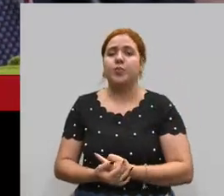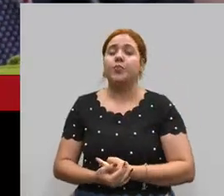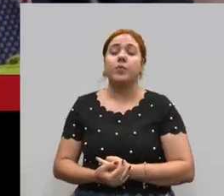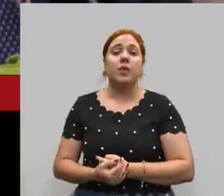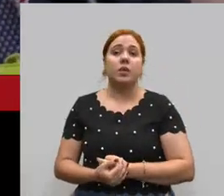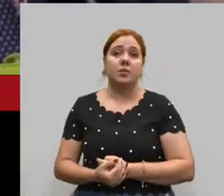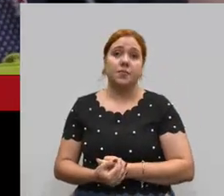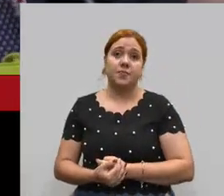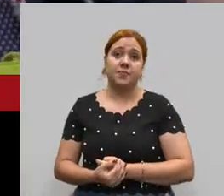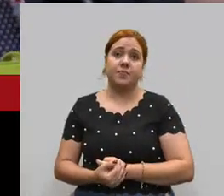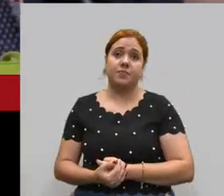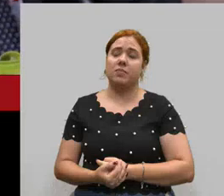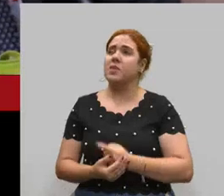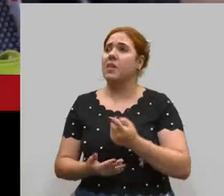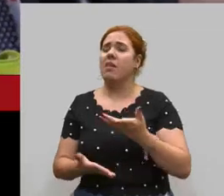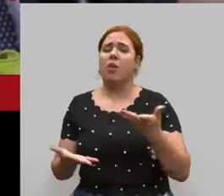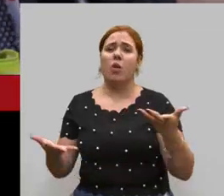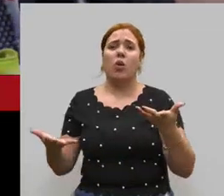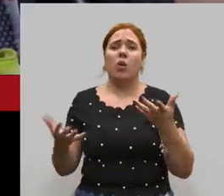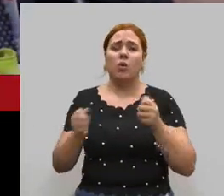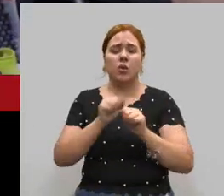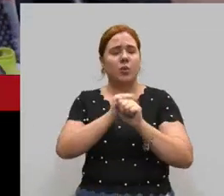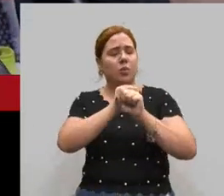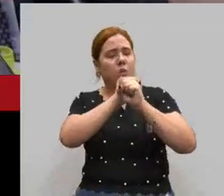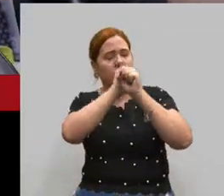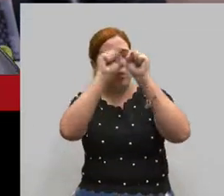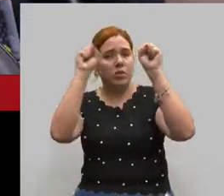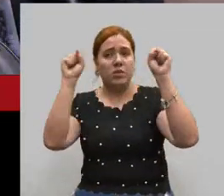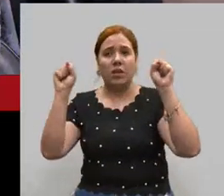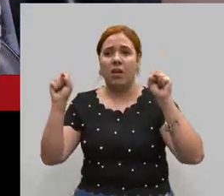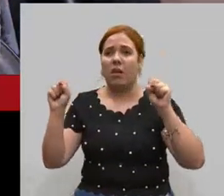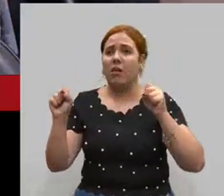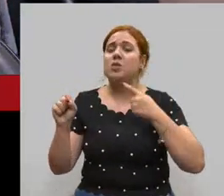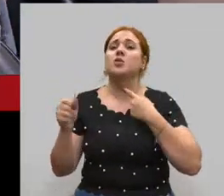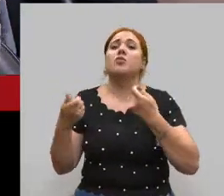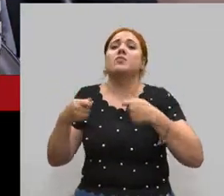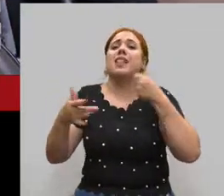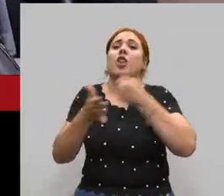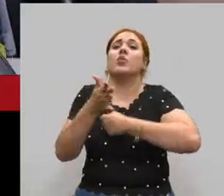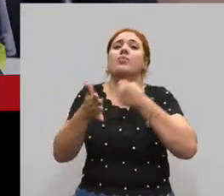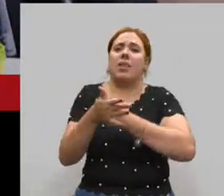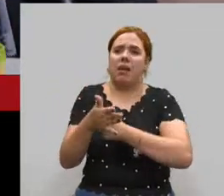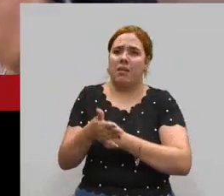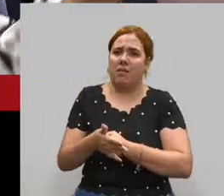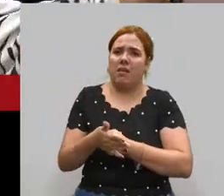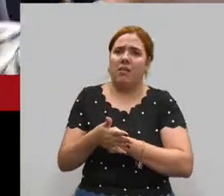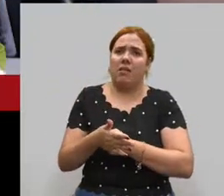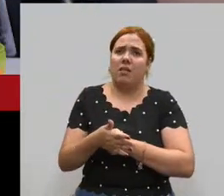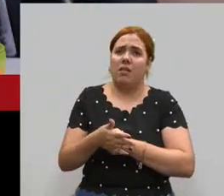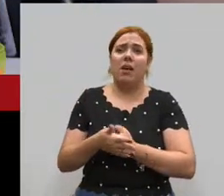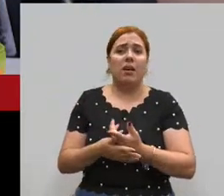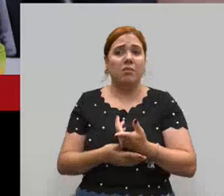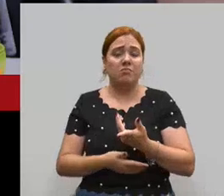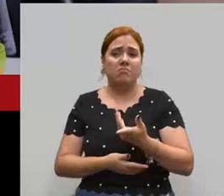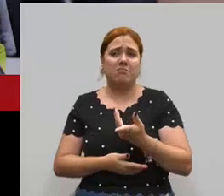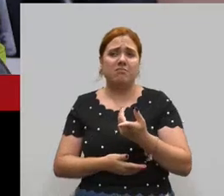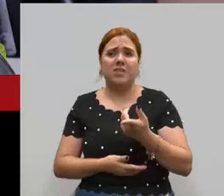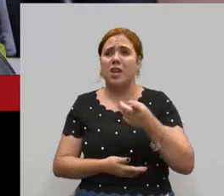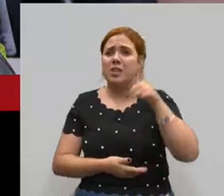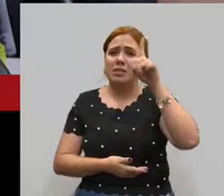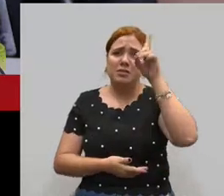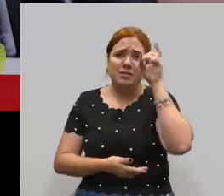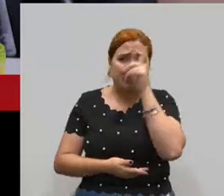era o que que eu vou lutar hoje a gente não tinha um dia de tranquilidade né para levar minha mãe ao banco era uma